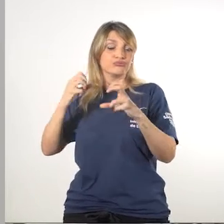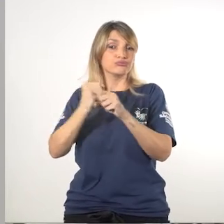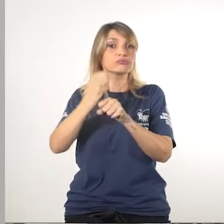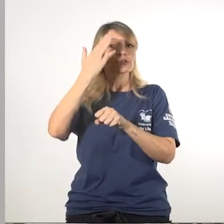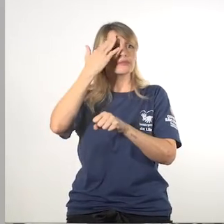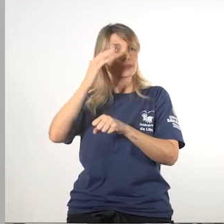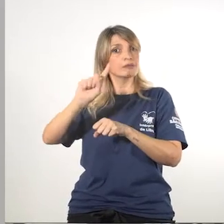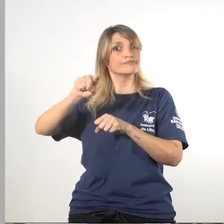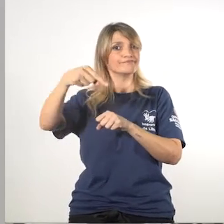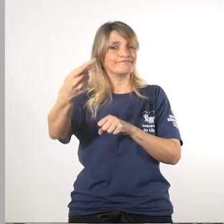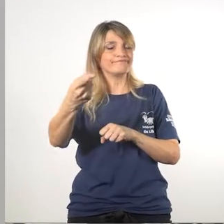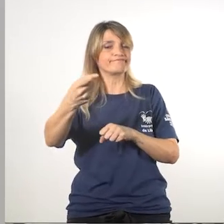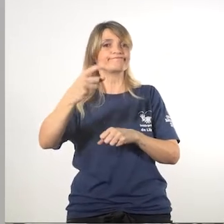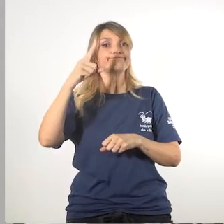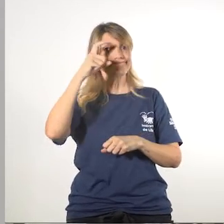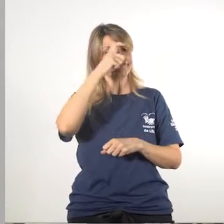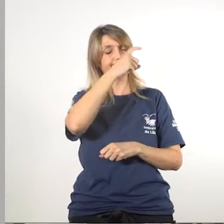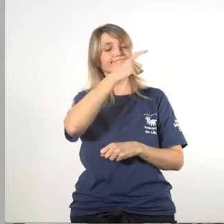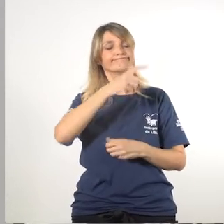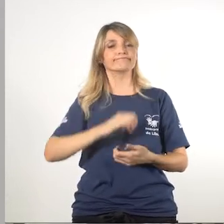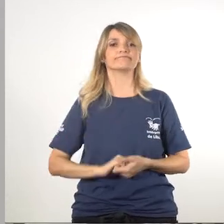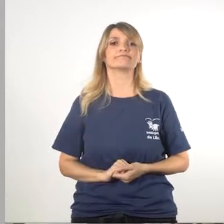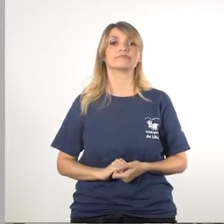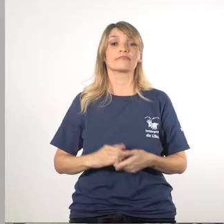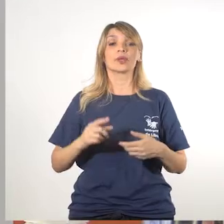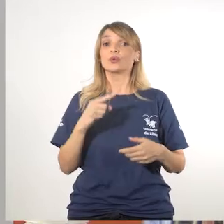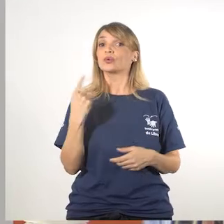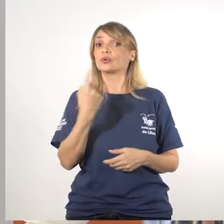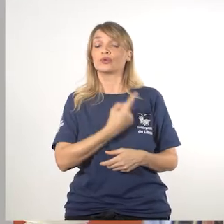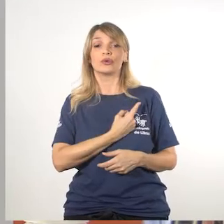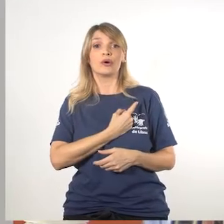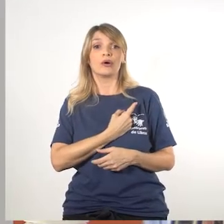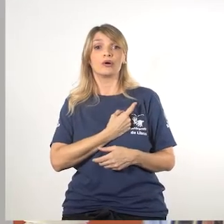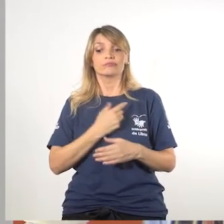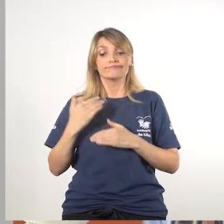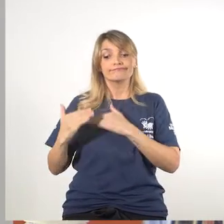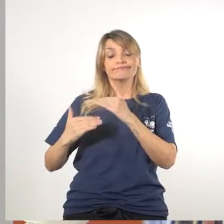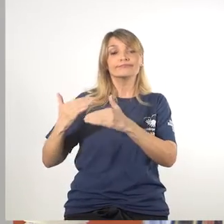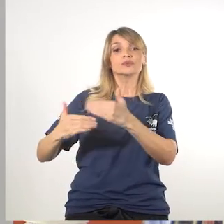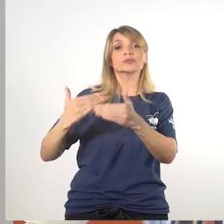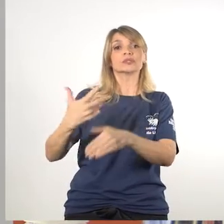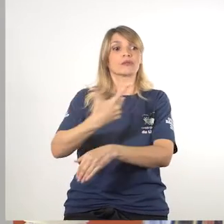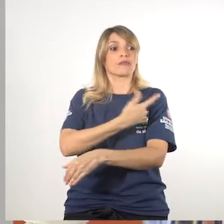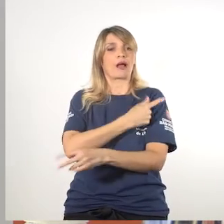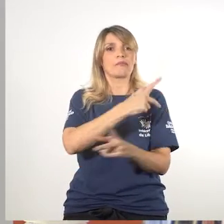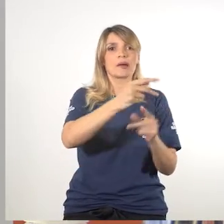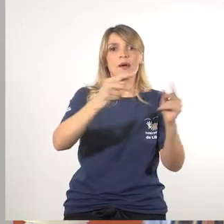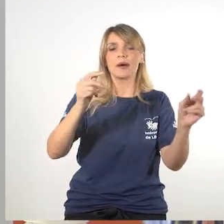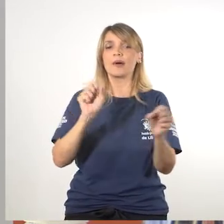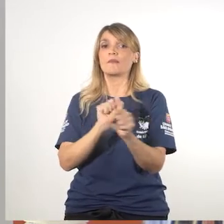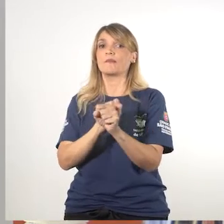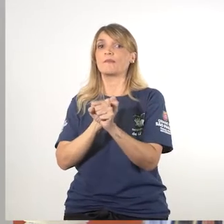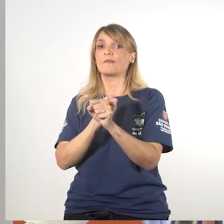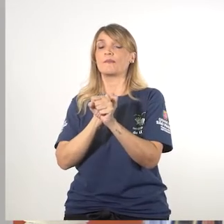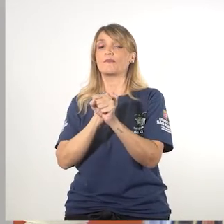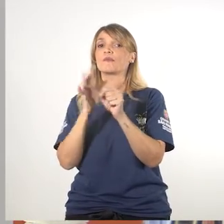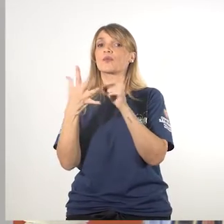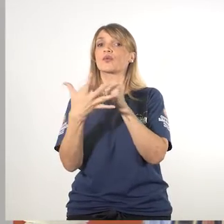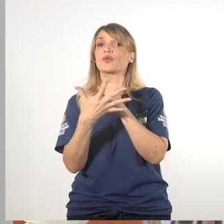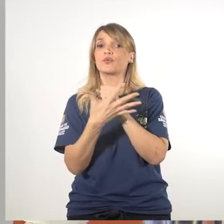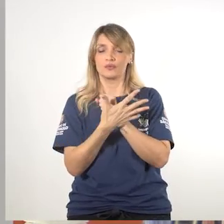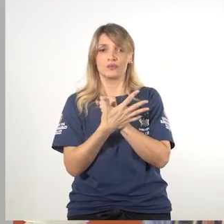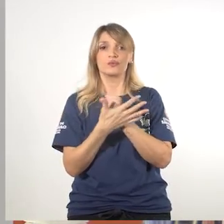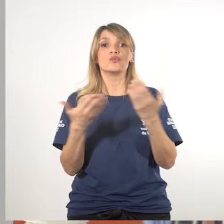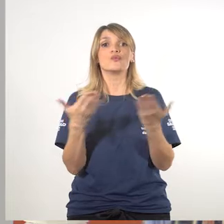difícil. Nós, ao lado do processo de vacinação da Covid, hoje nós estamos vacinando todas